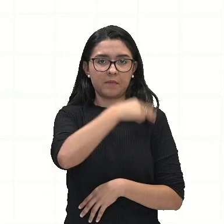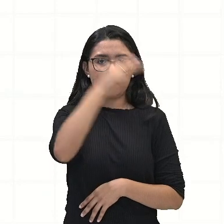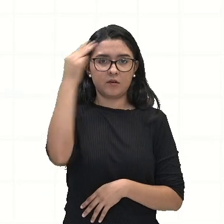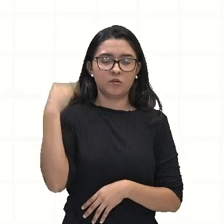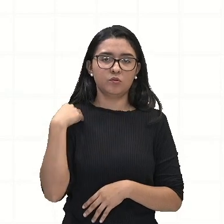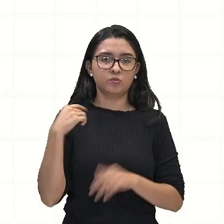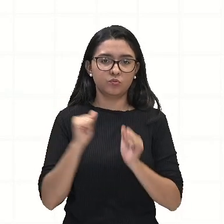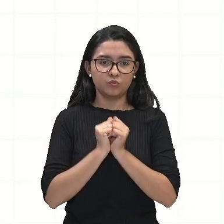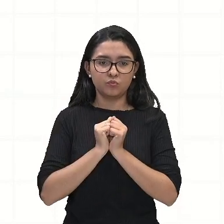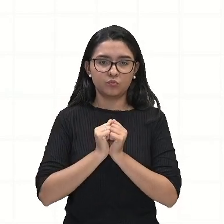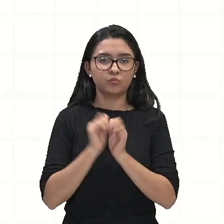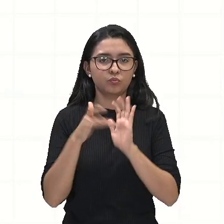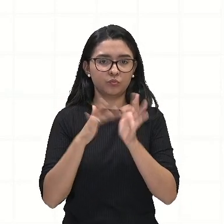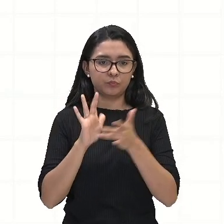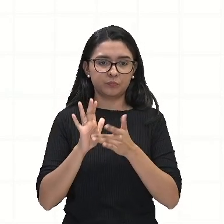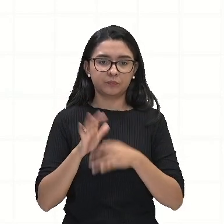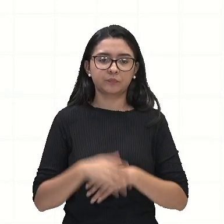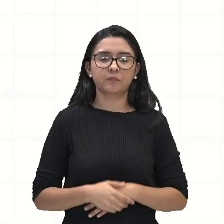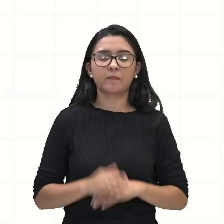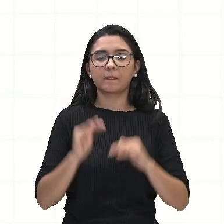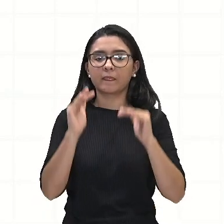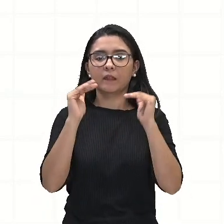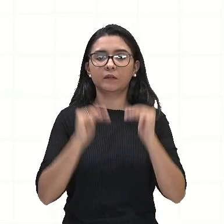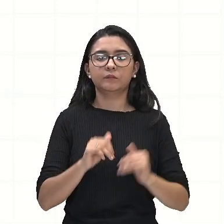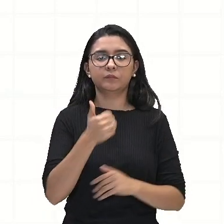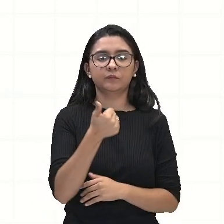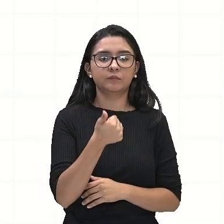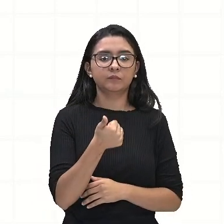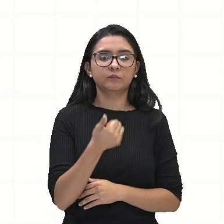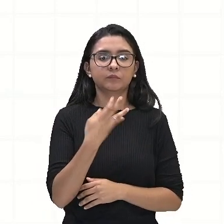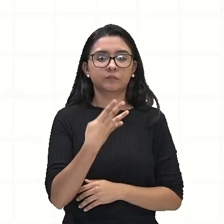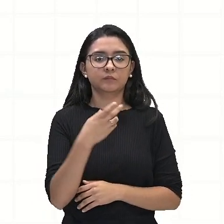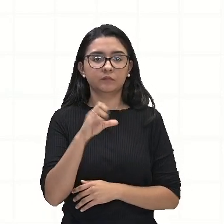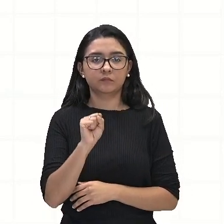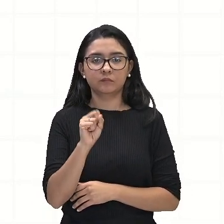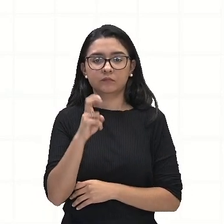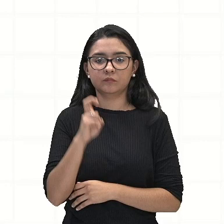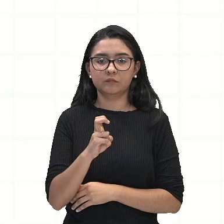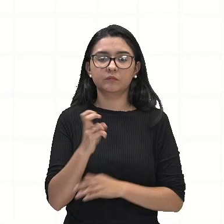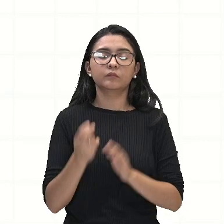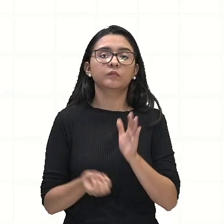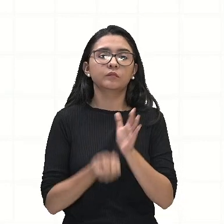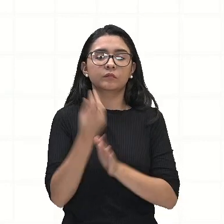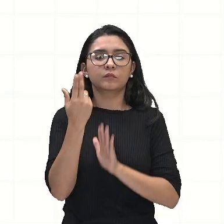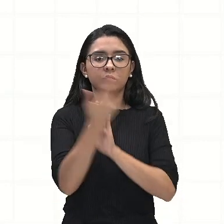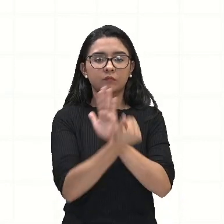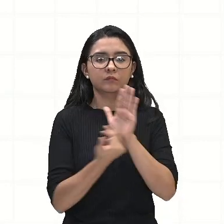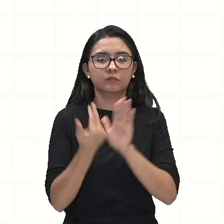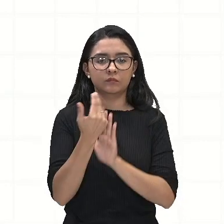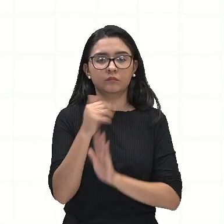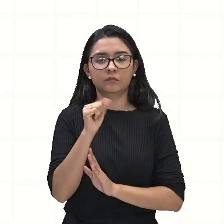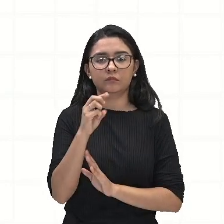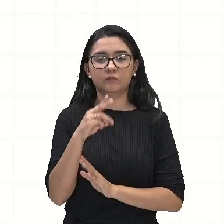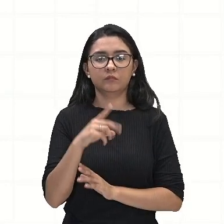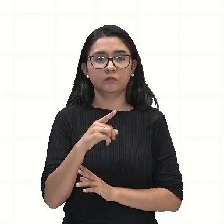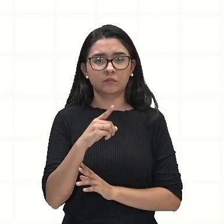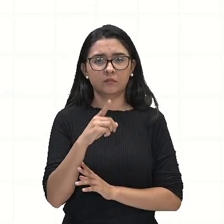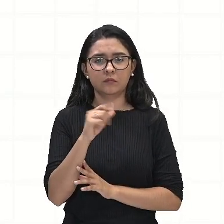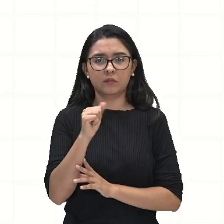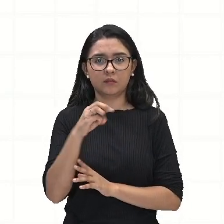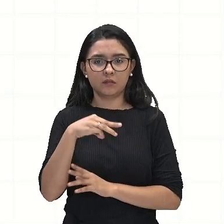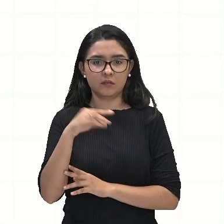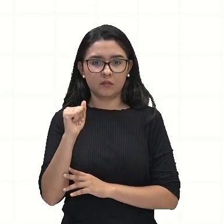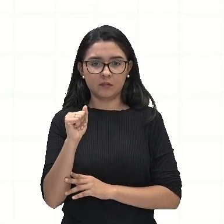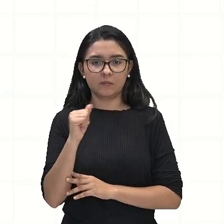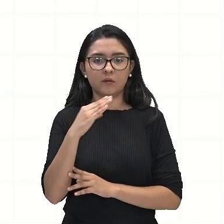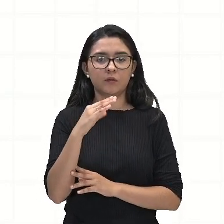Em 1485, ele cria, né, a obra A Dama com Arminho. Acredita-se que